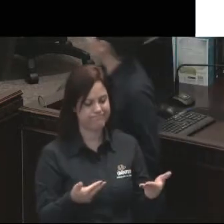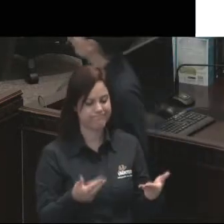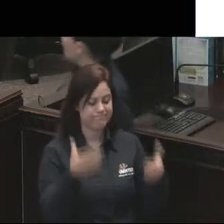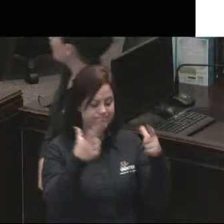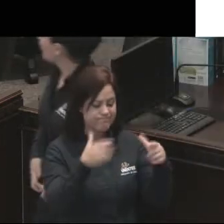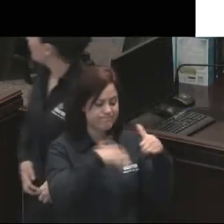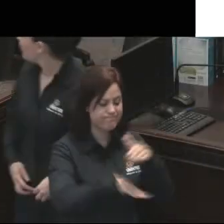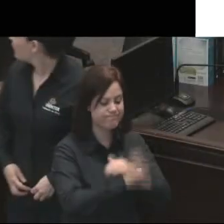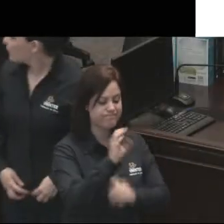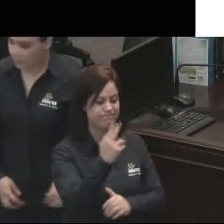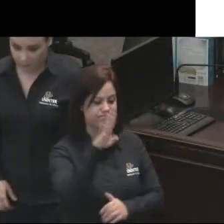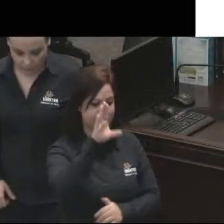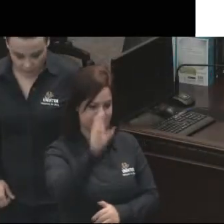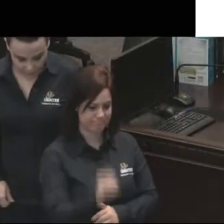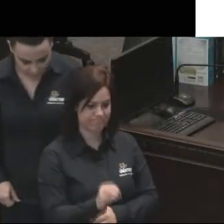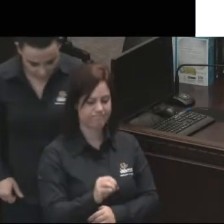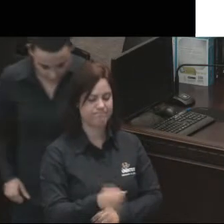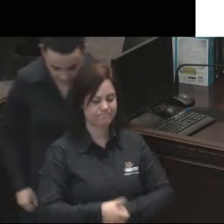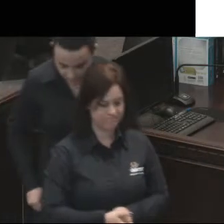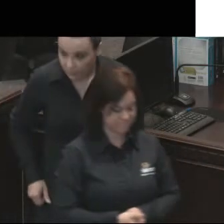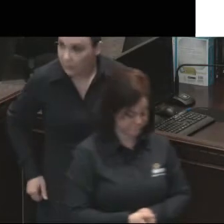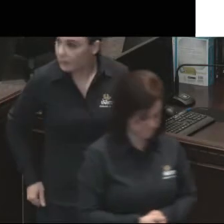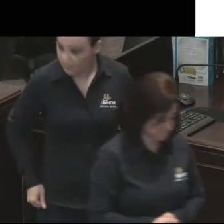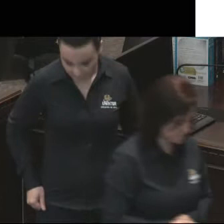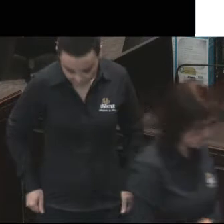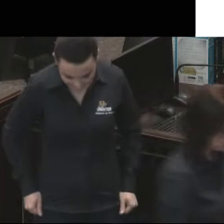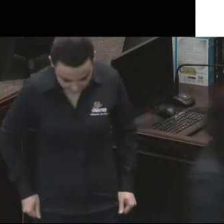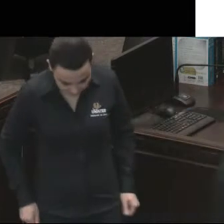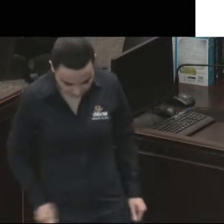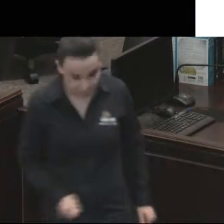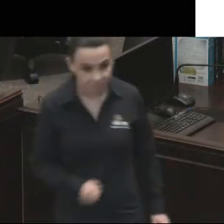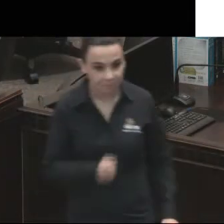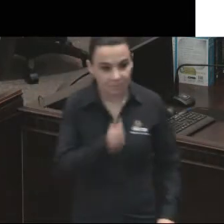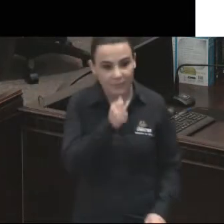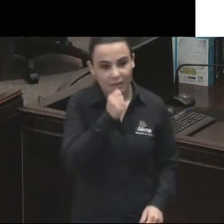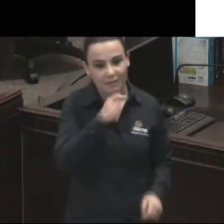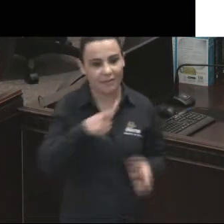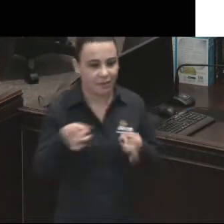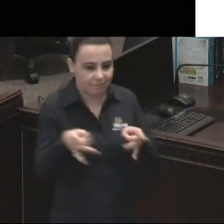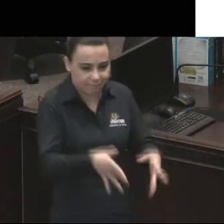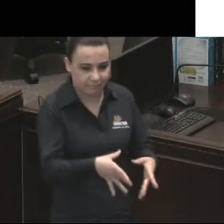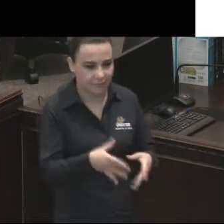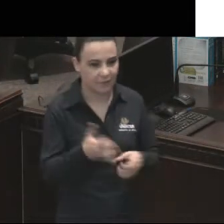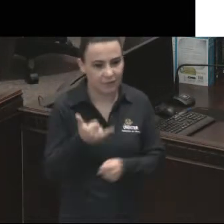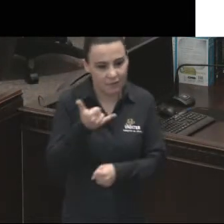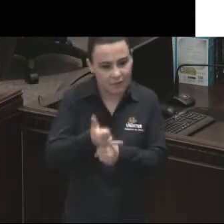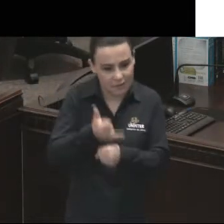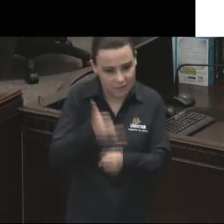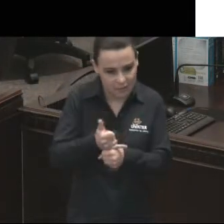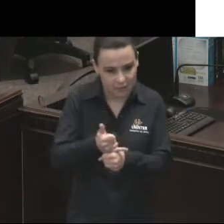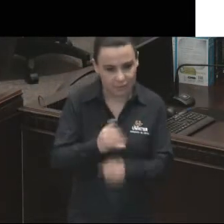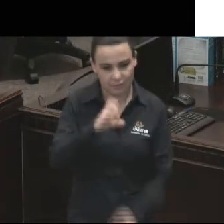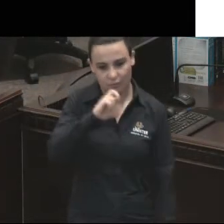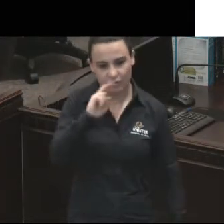depósitos ali de chumbo que estão no ambiente. Aqui é um dado quando ainda a mineradora fechou, mas para vocês